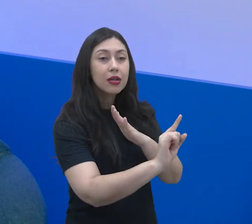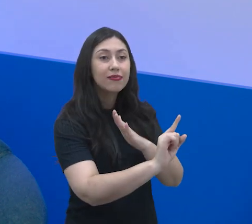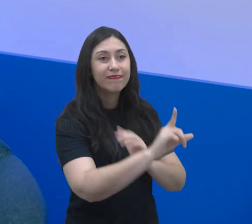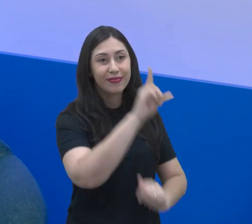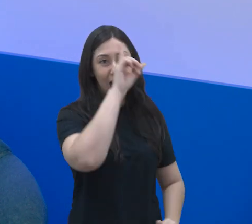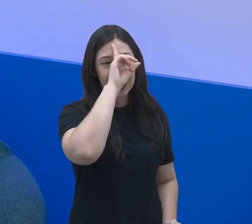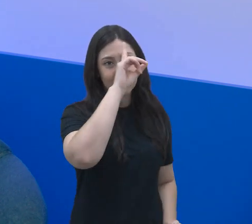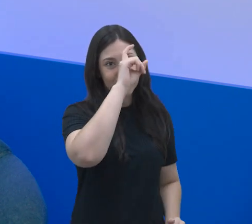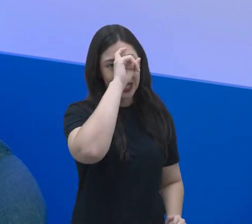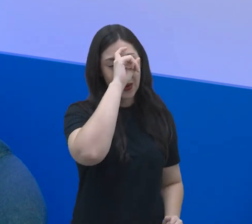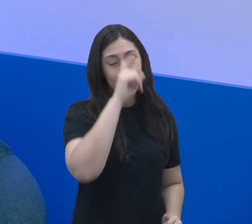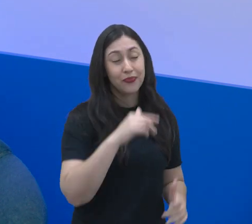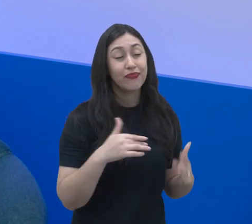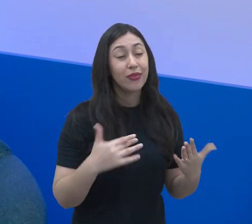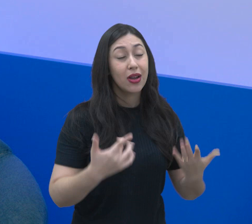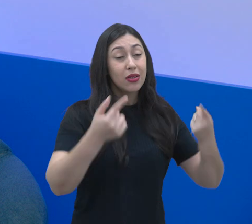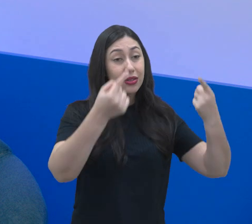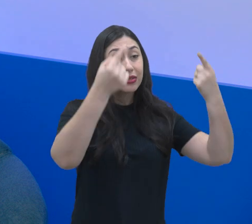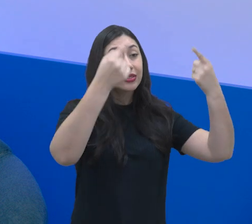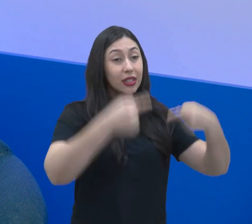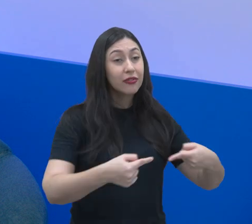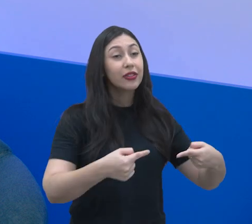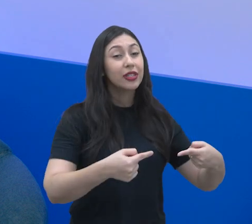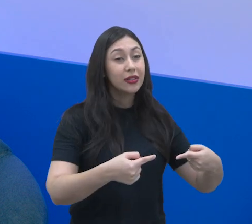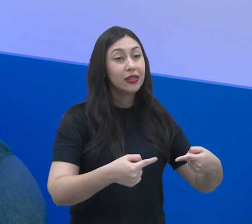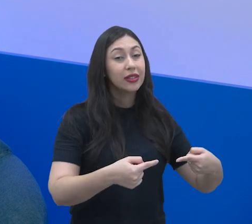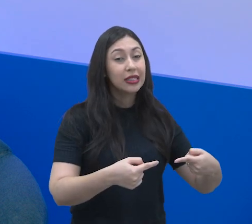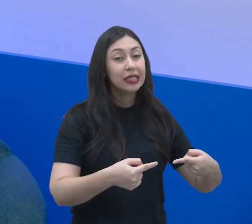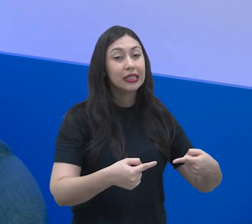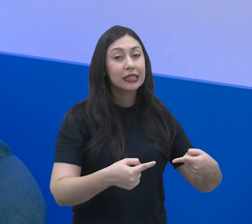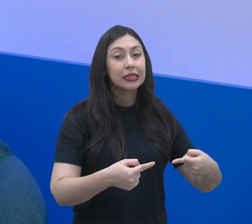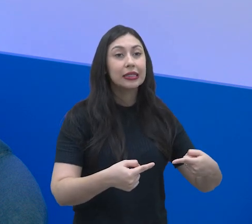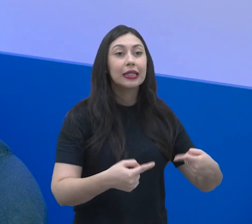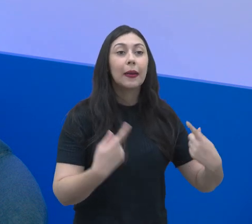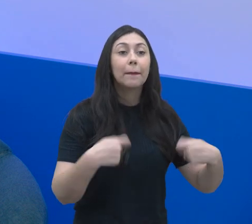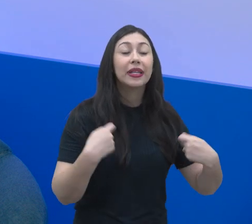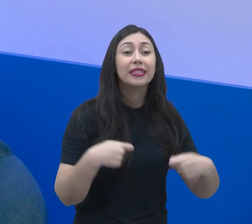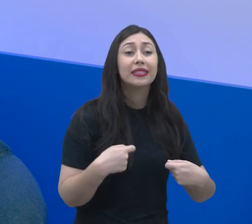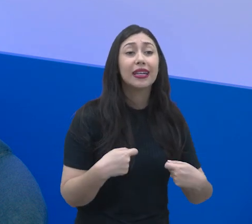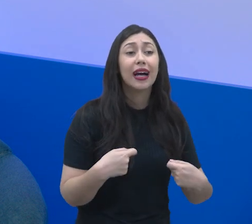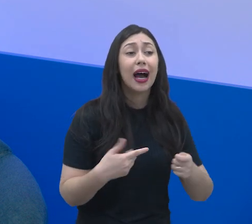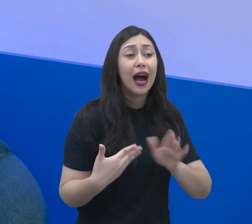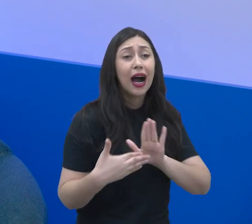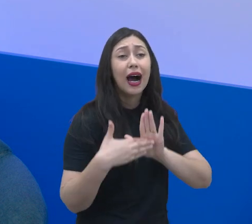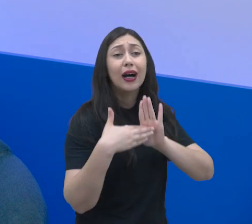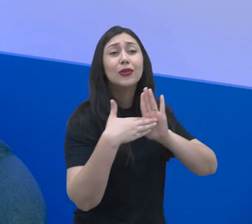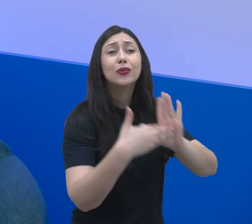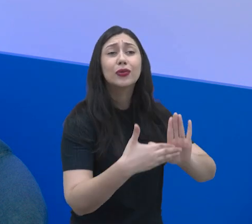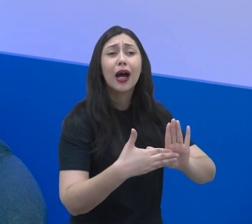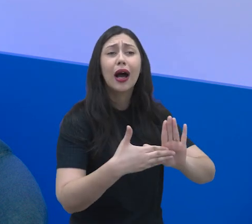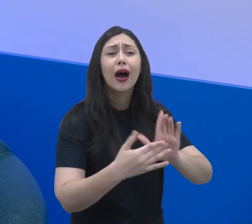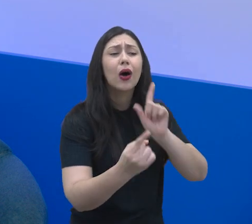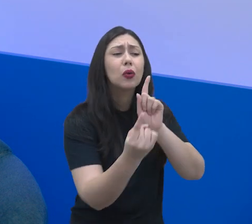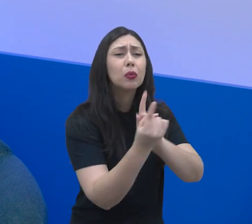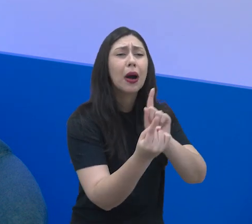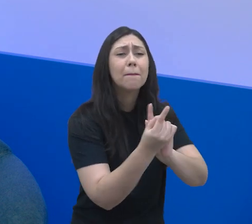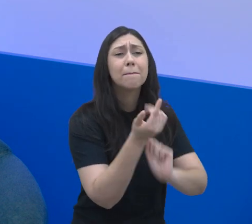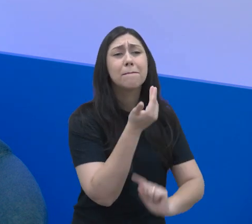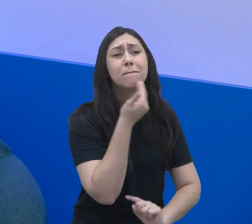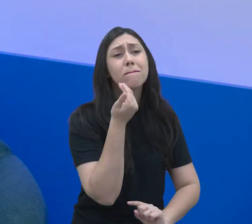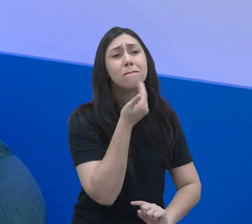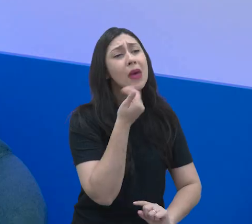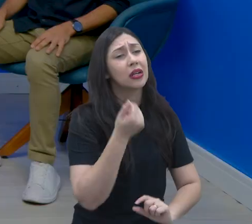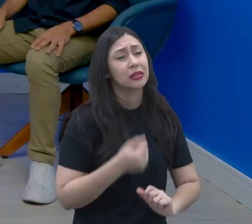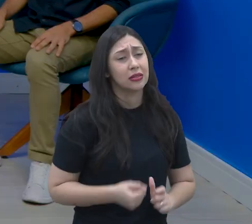Então, eu acho que um dos desafios que o SUS tem que enfrentar e passar é a facilidade do acesso àquele aquele paciente que está muito longe,